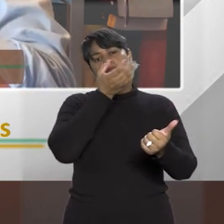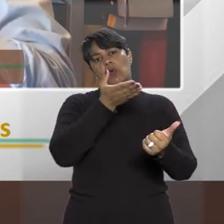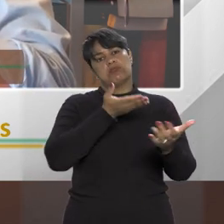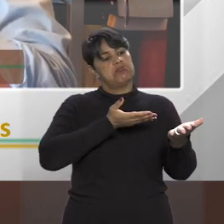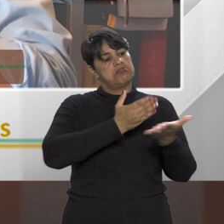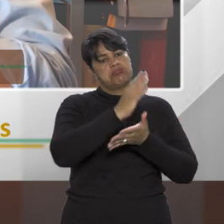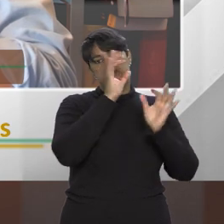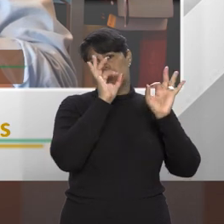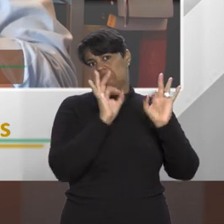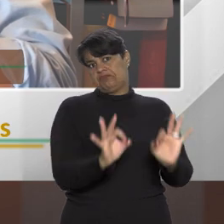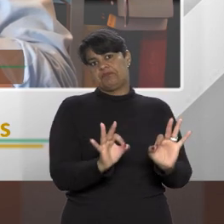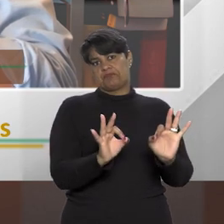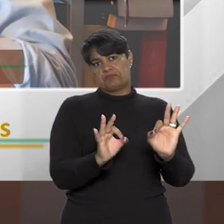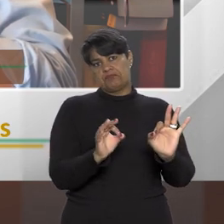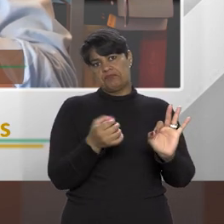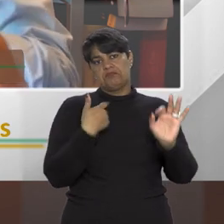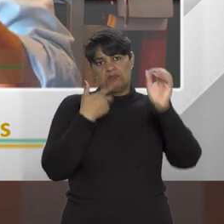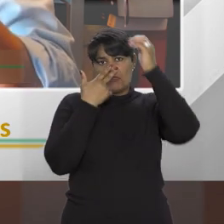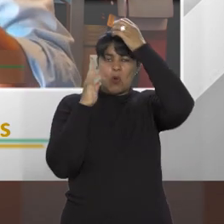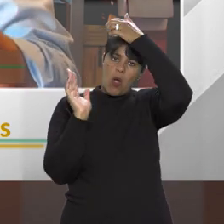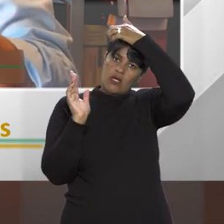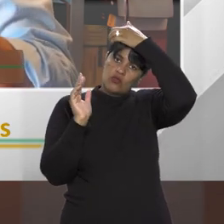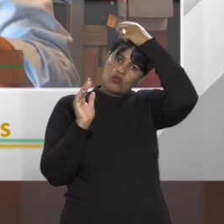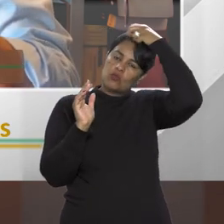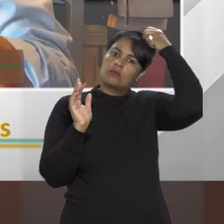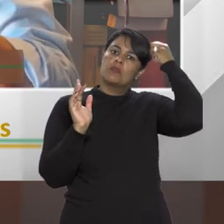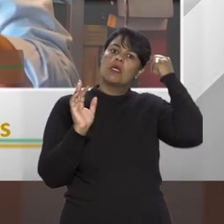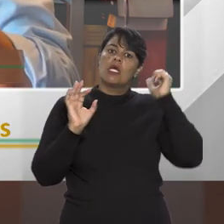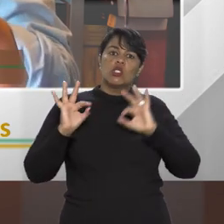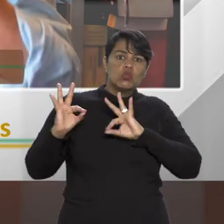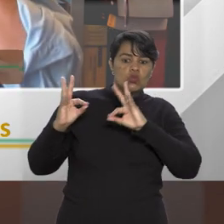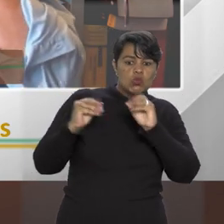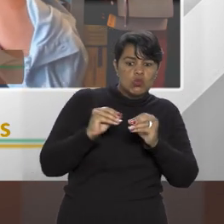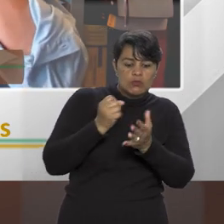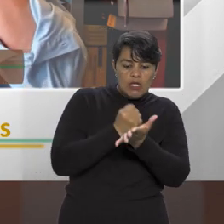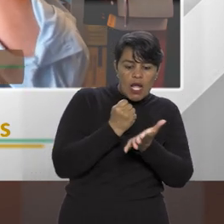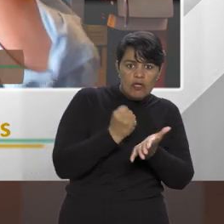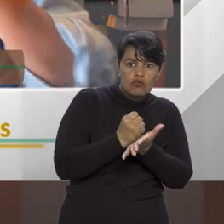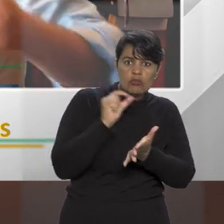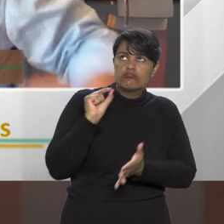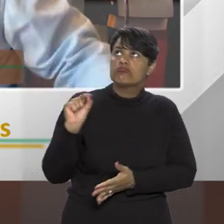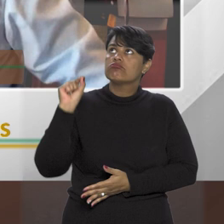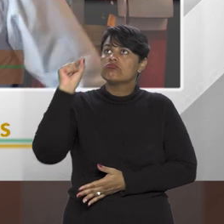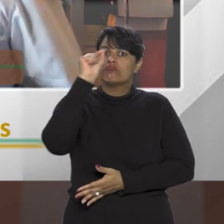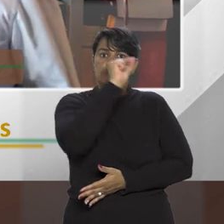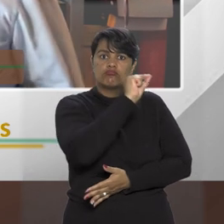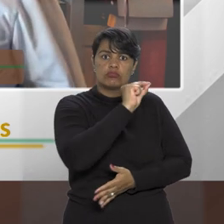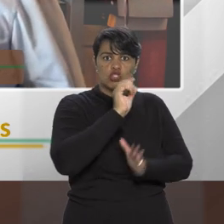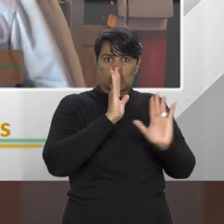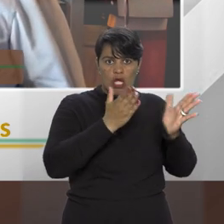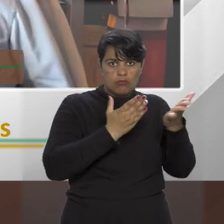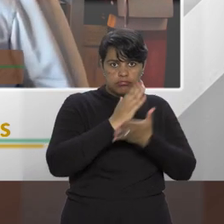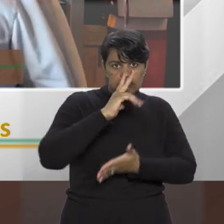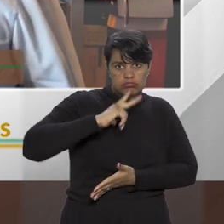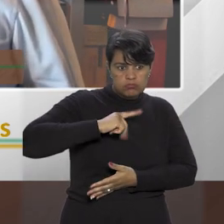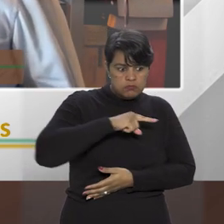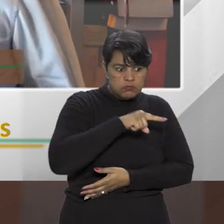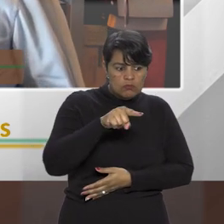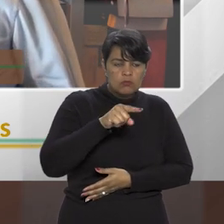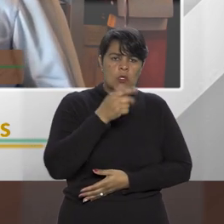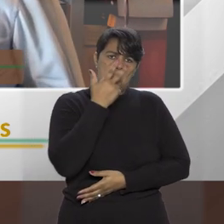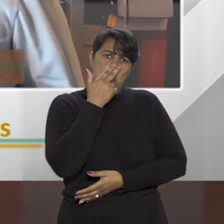no país. As coisas funcionam relativamente bem e eu adiro às ponderações do professor